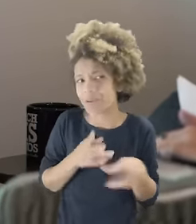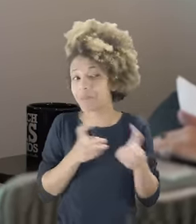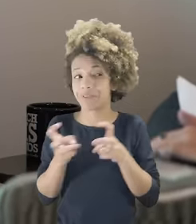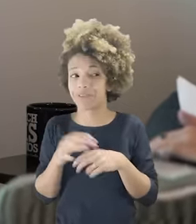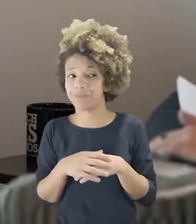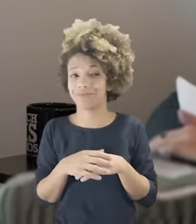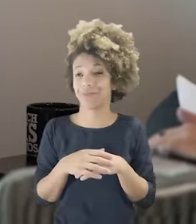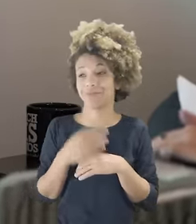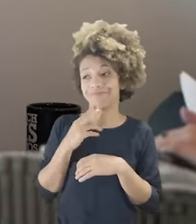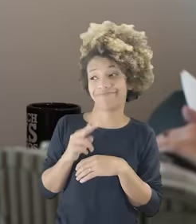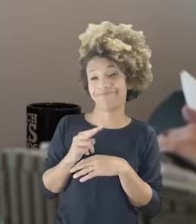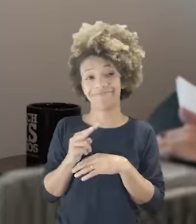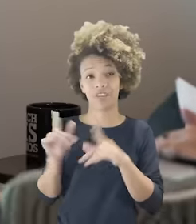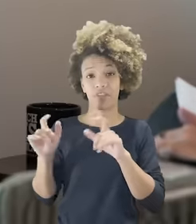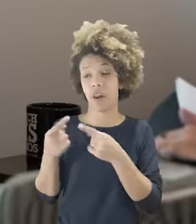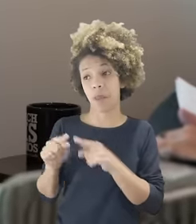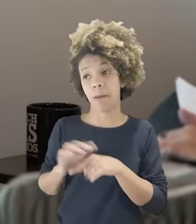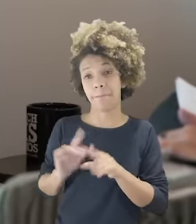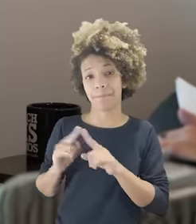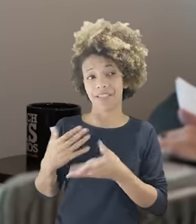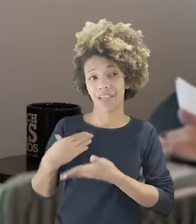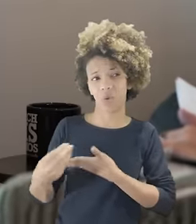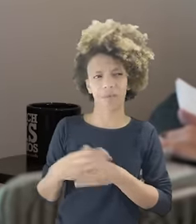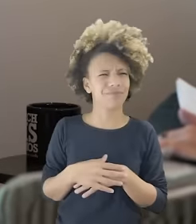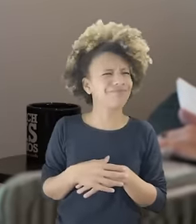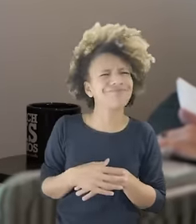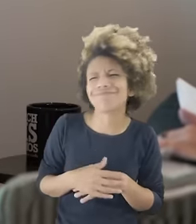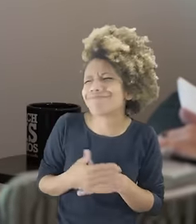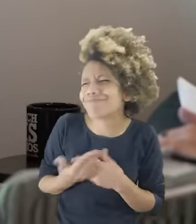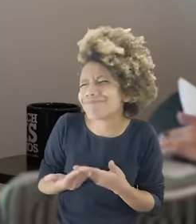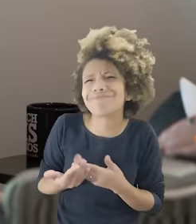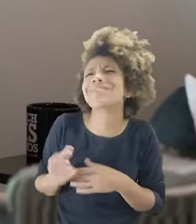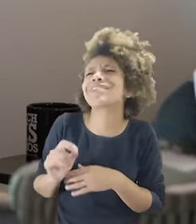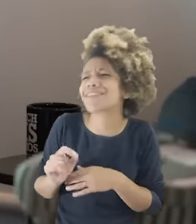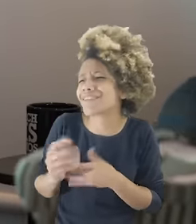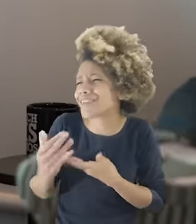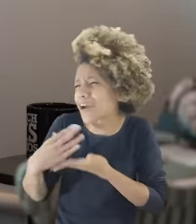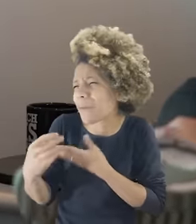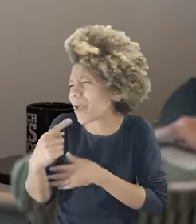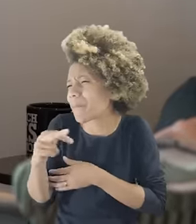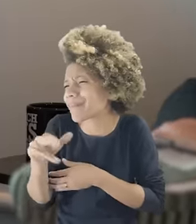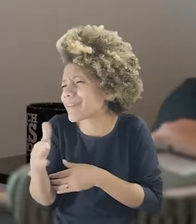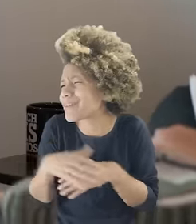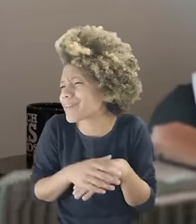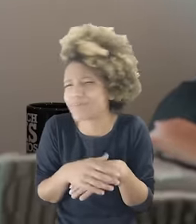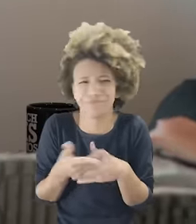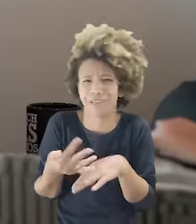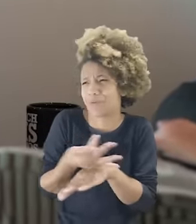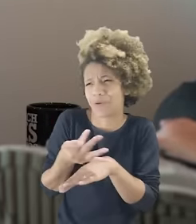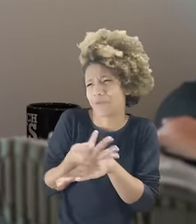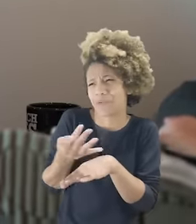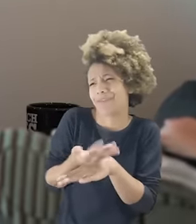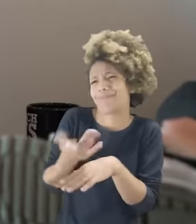tadinha elas passam fala mal de mim mas quer ser eu quem quer ser Patrícia sabe eu tenho certeza que a Patrícia não